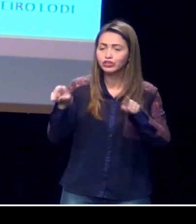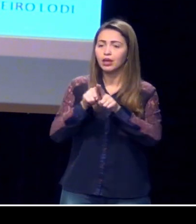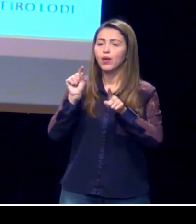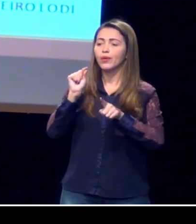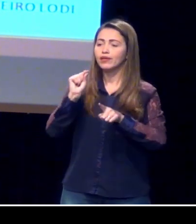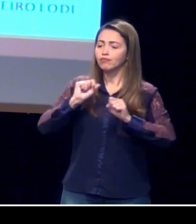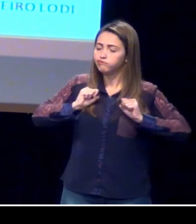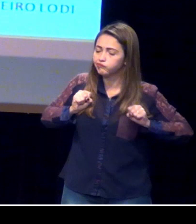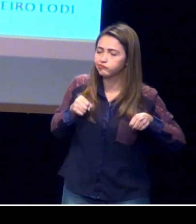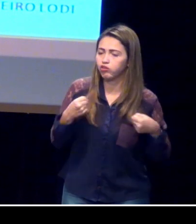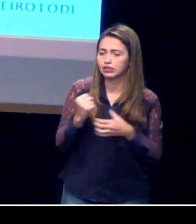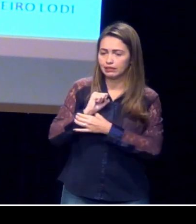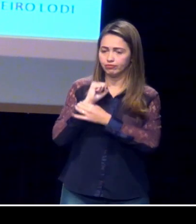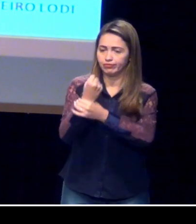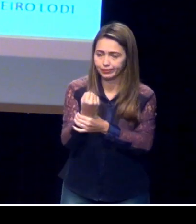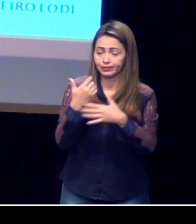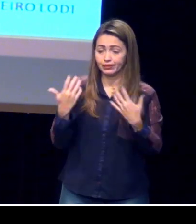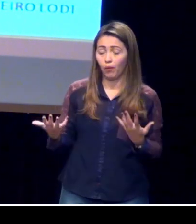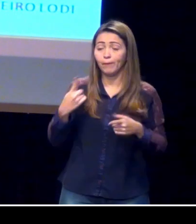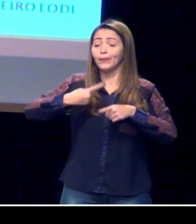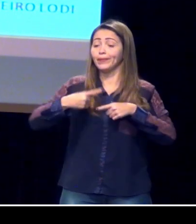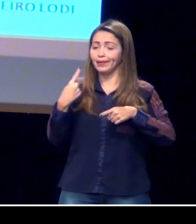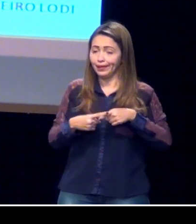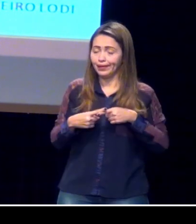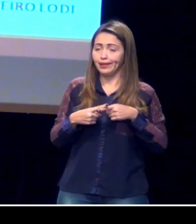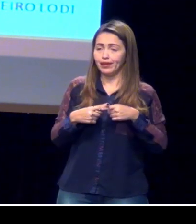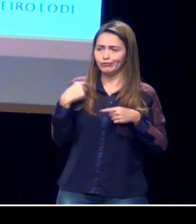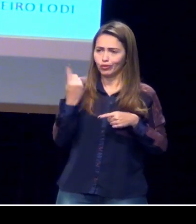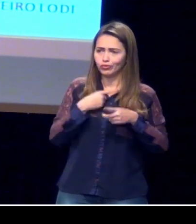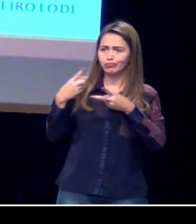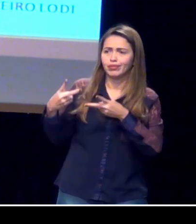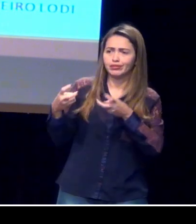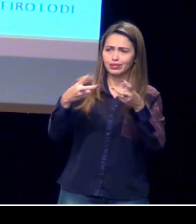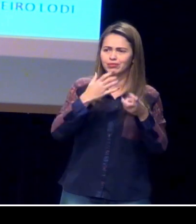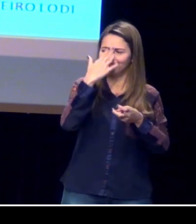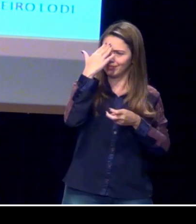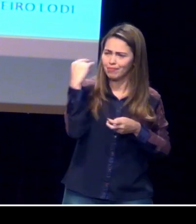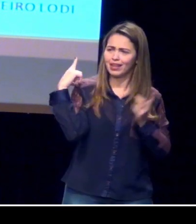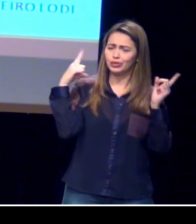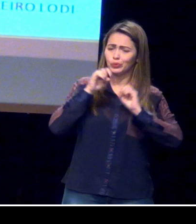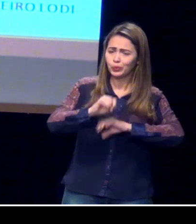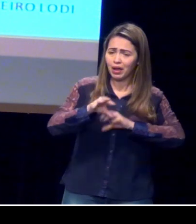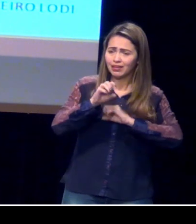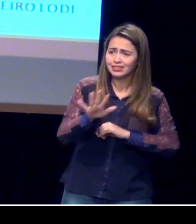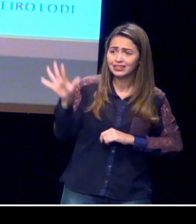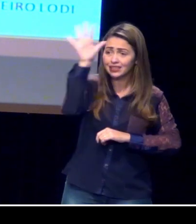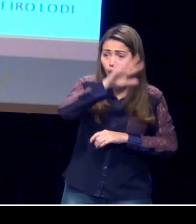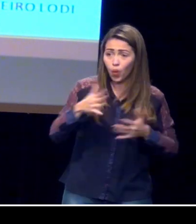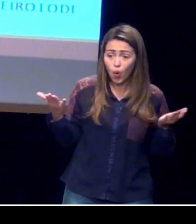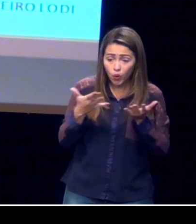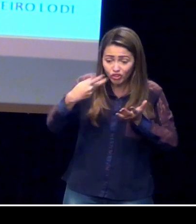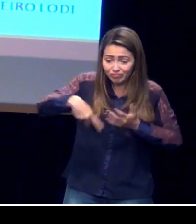de resistência, porque, frente à situação da educação